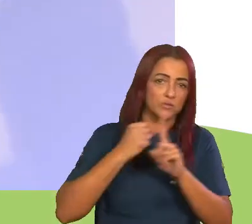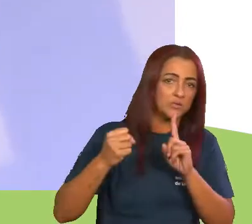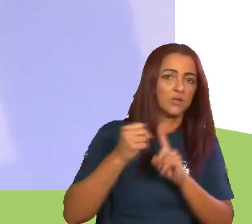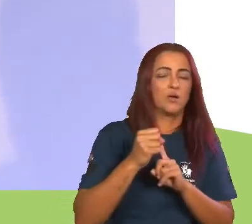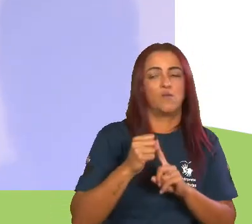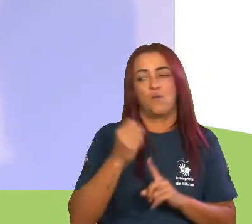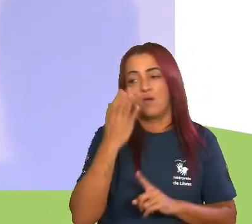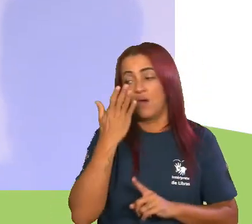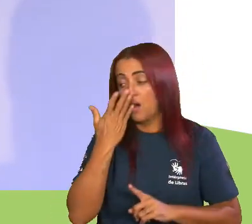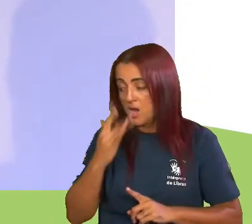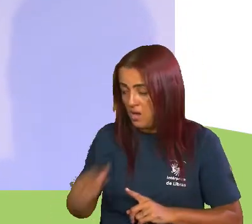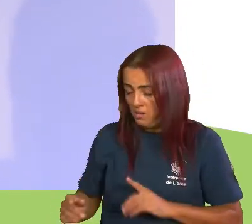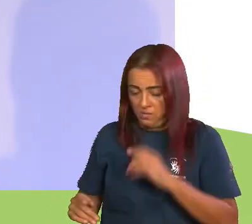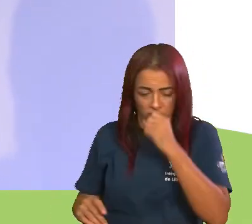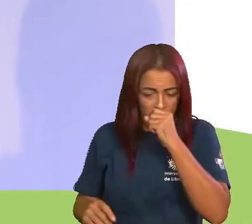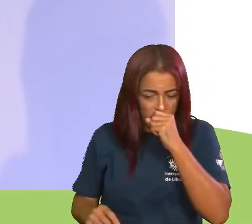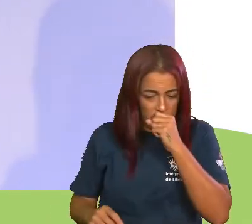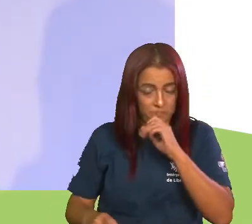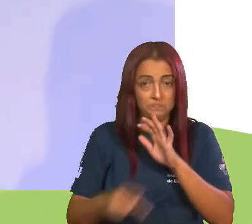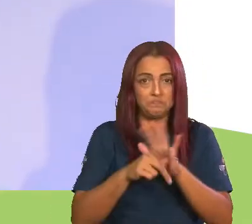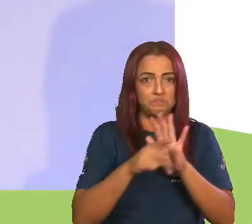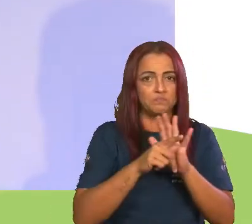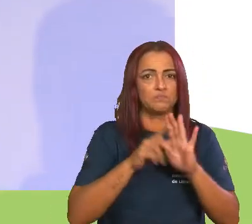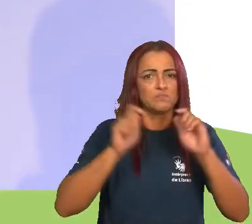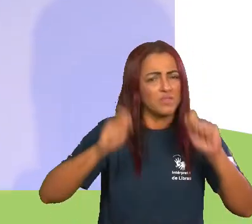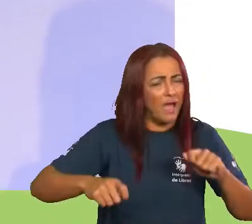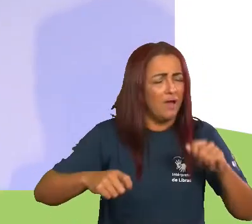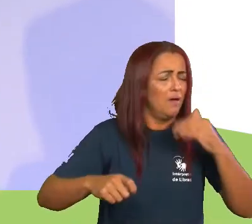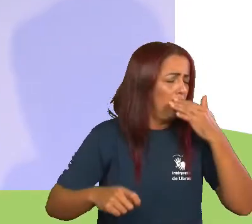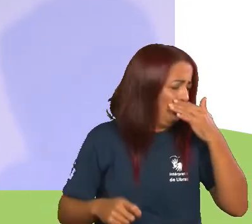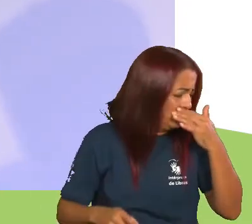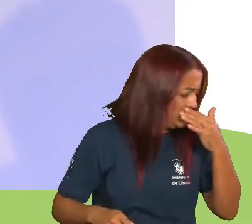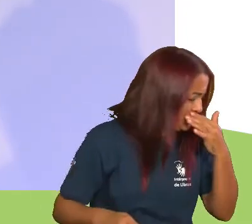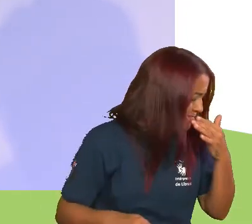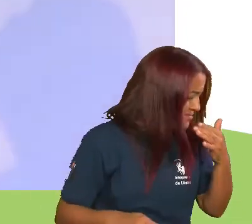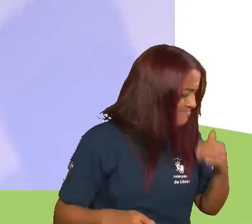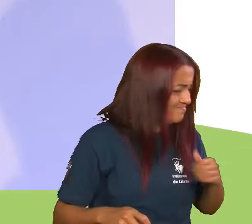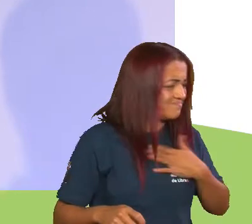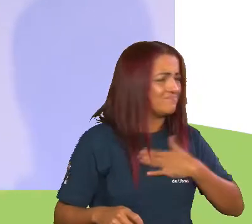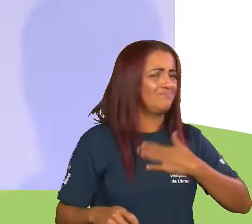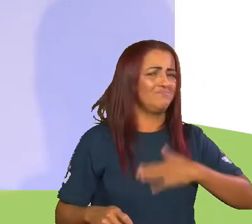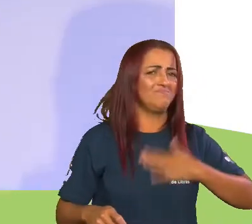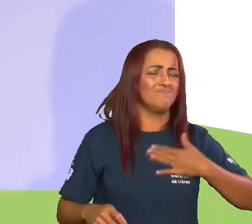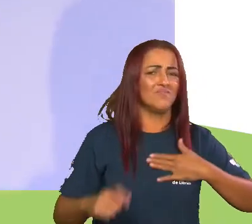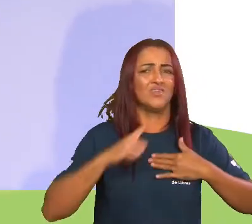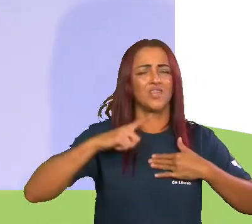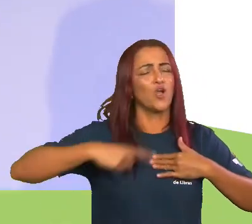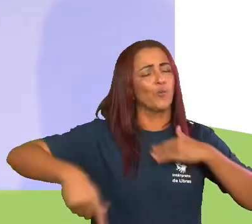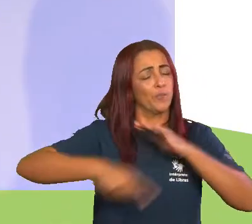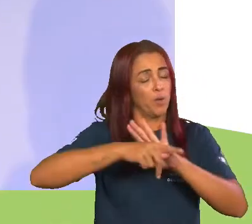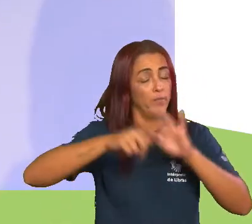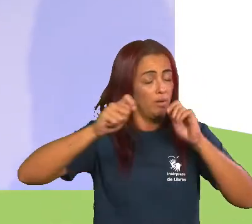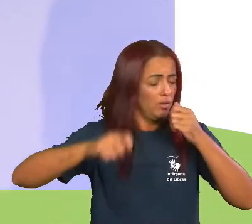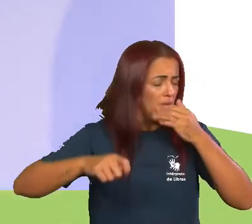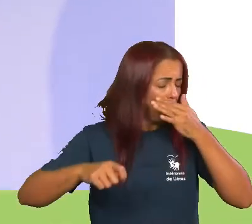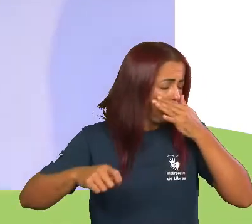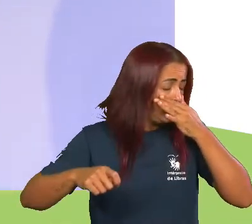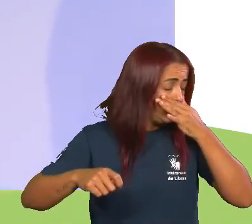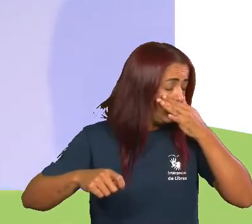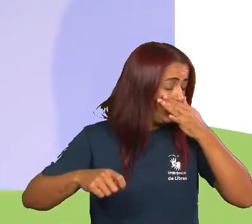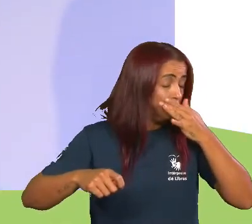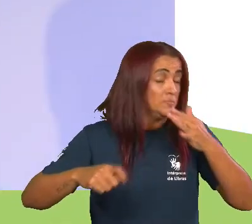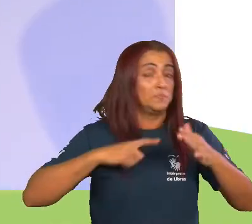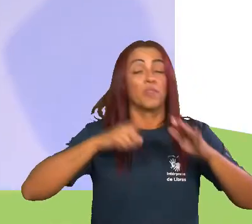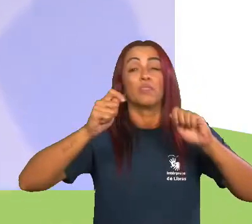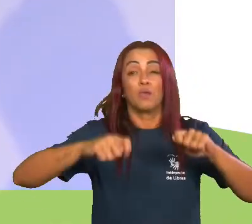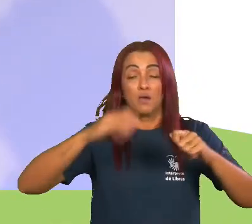acolhe crianças, né? E eu sou muito grato àquela comunidade que acreditou também que eu sonhava igual a ele.